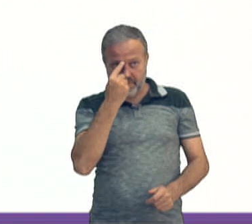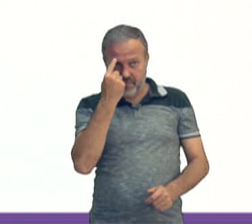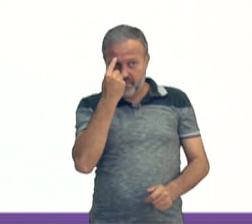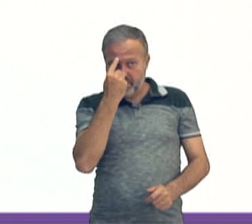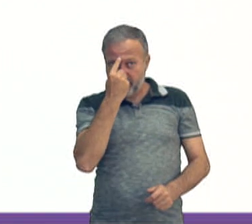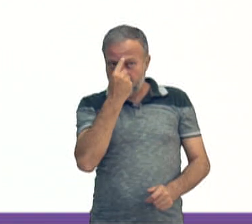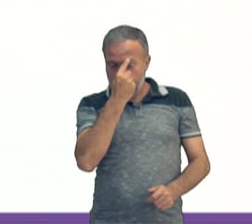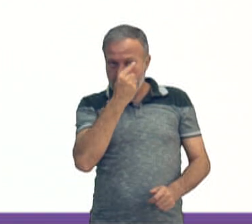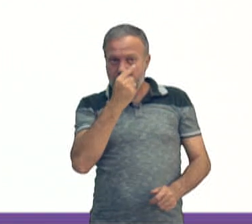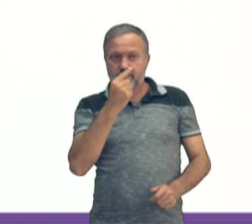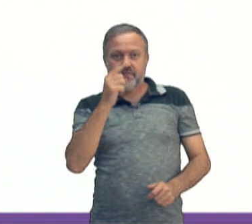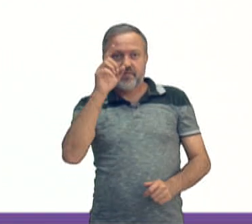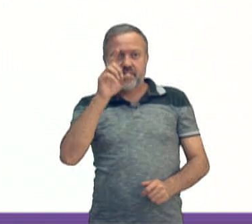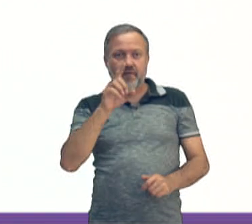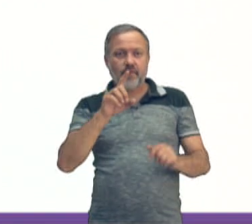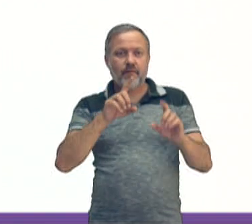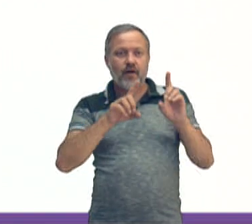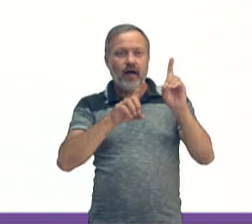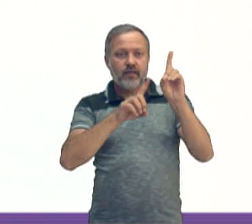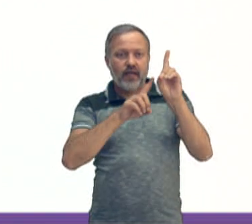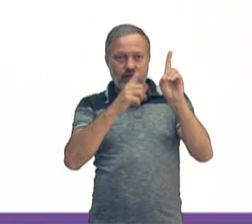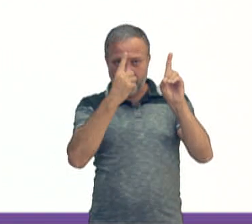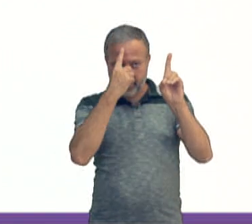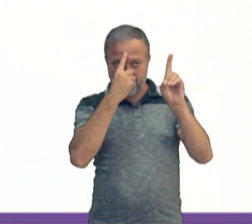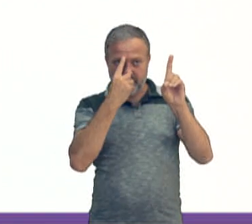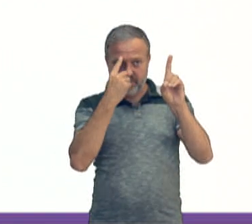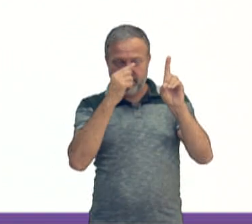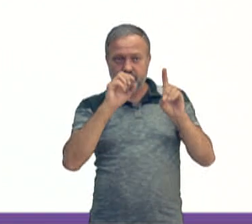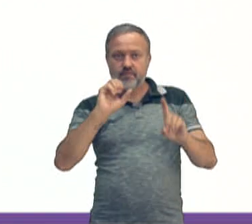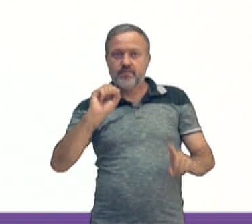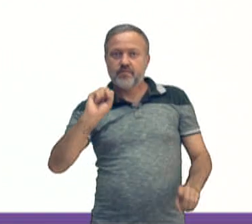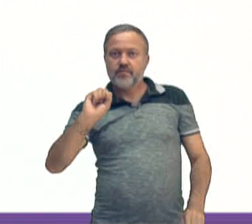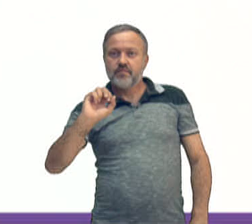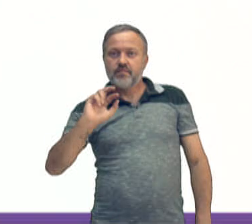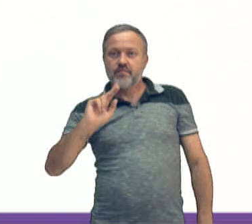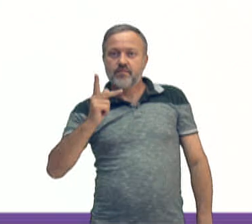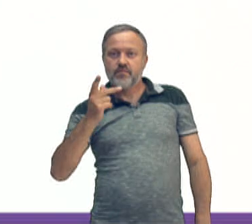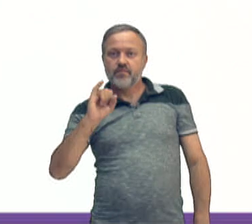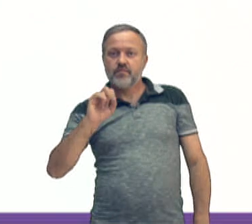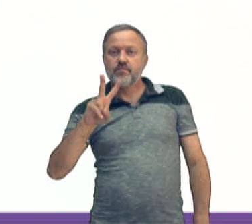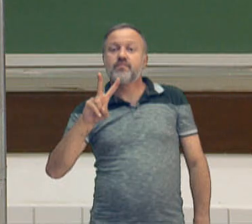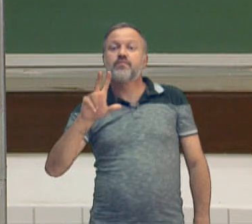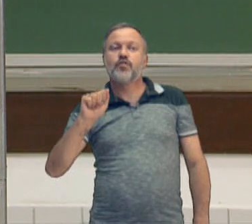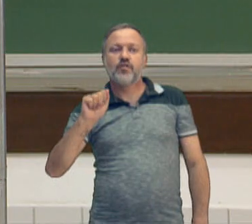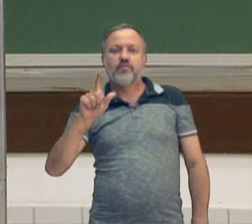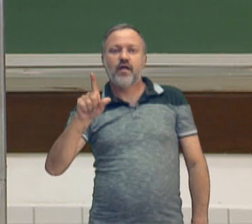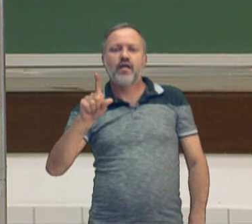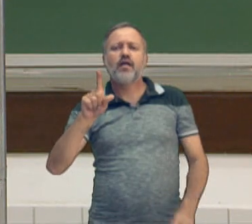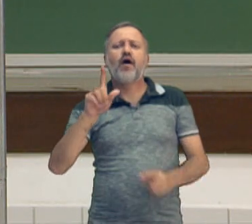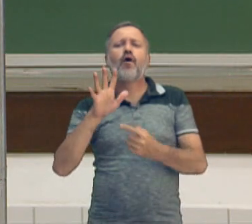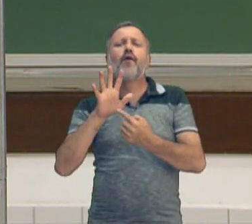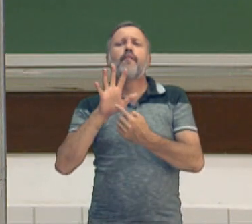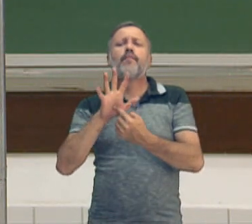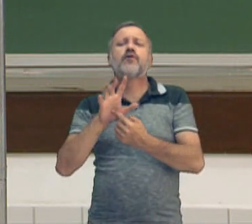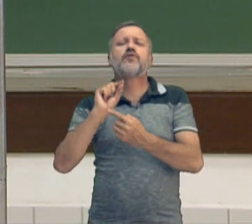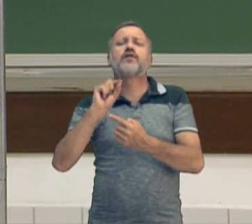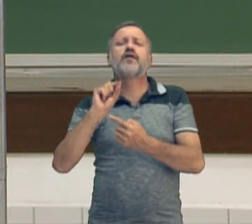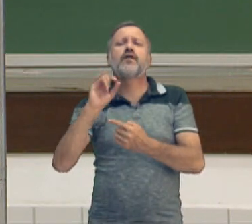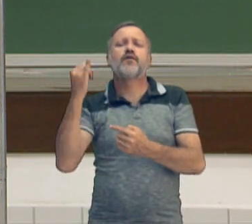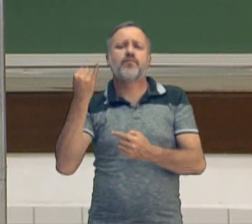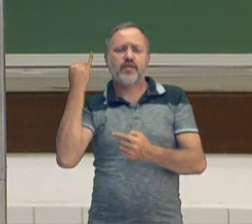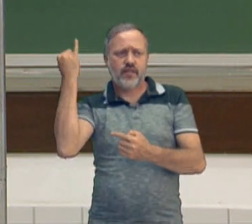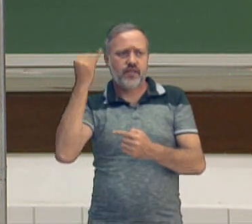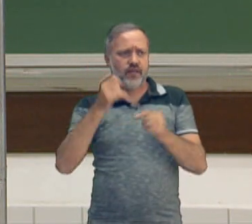se desenha no espaço ao ritmo da marcação do tempo, é considerado o senhor da A,